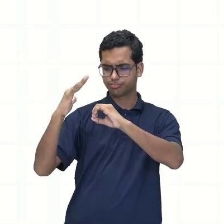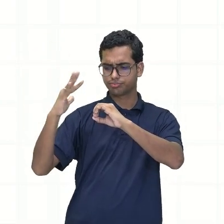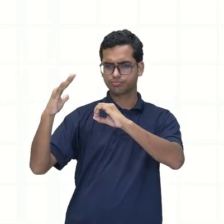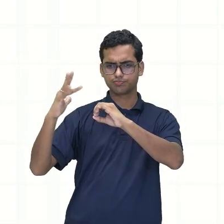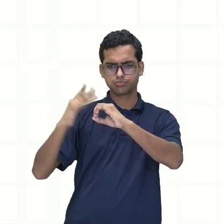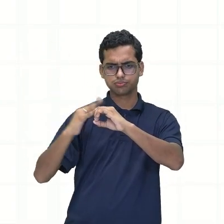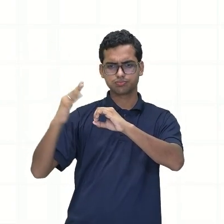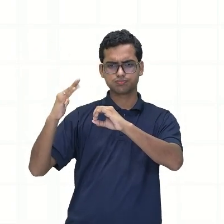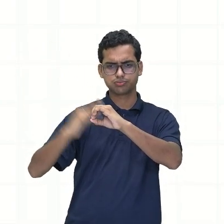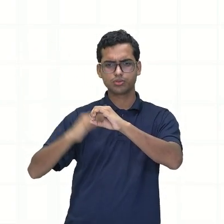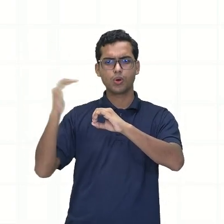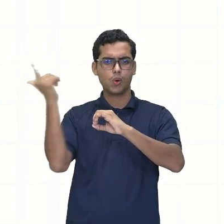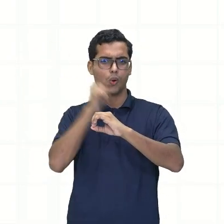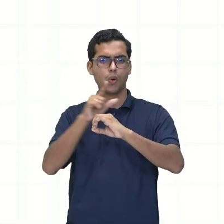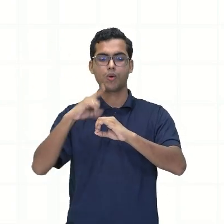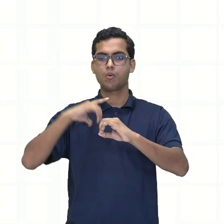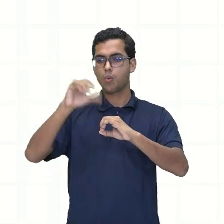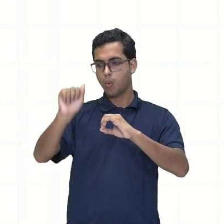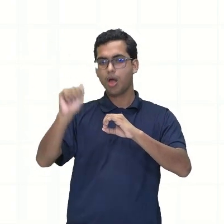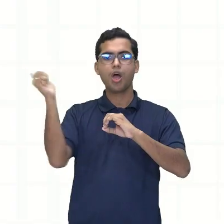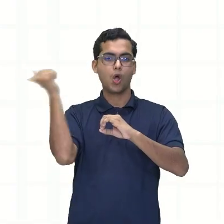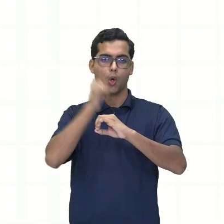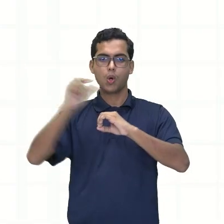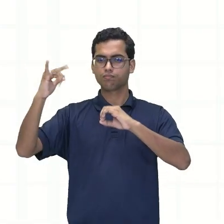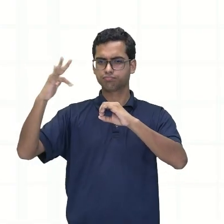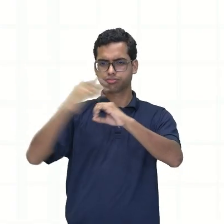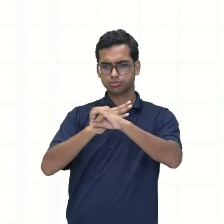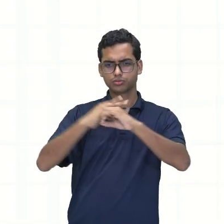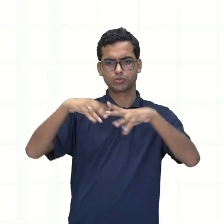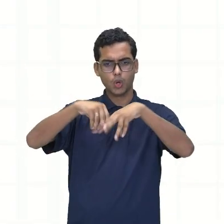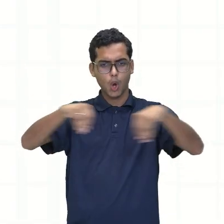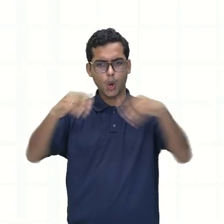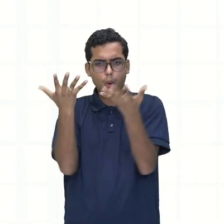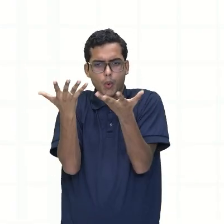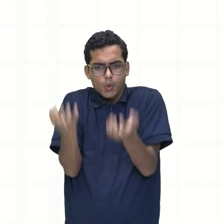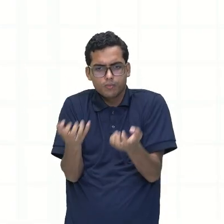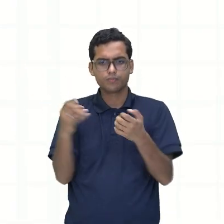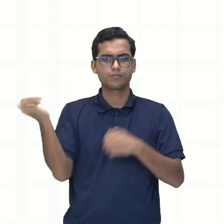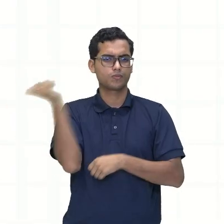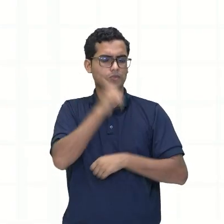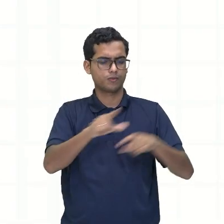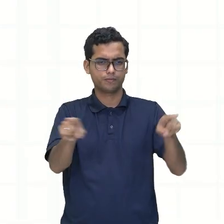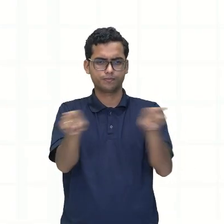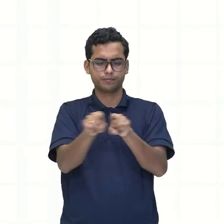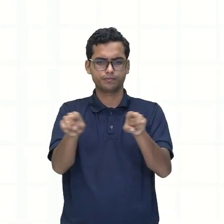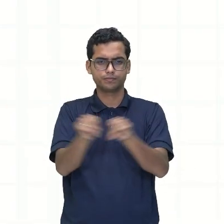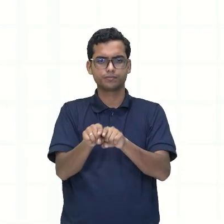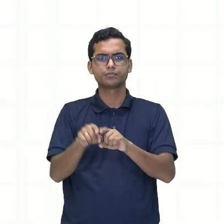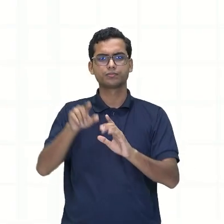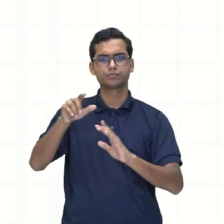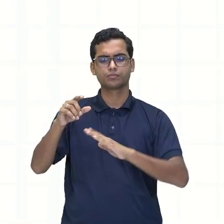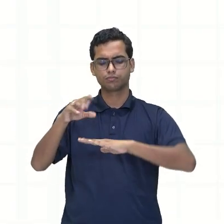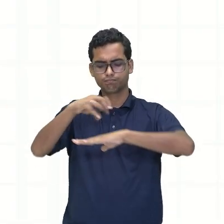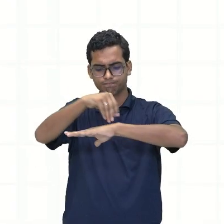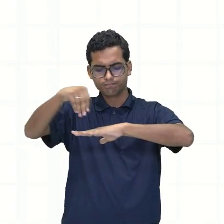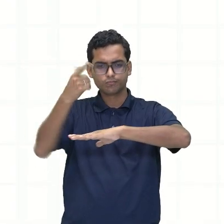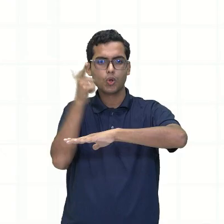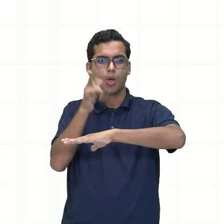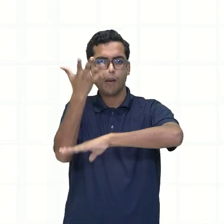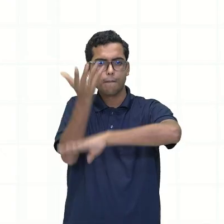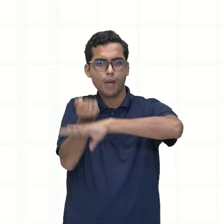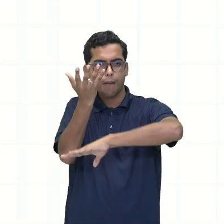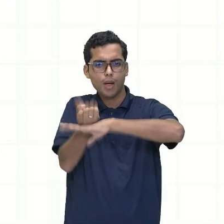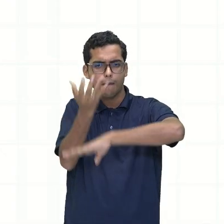terrestre, certo? E aqui nós vamos ver novamente, agora com mais atenção,